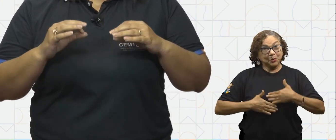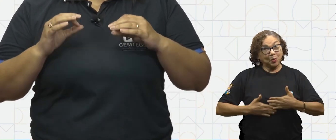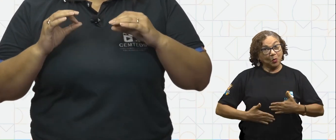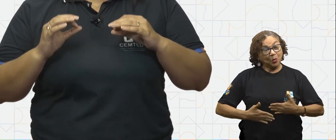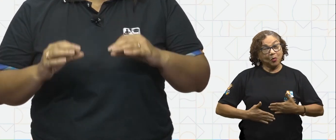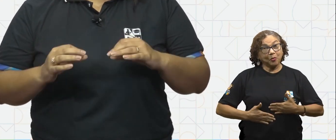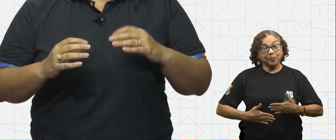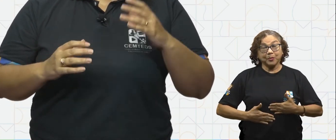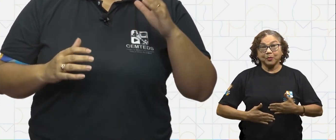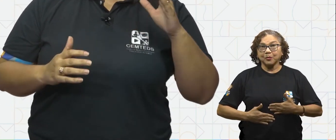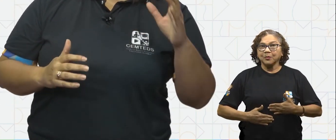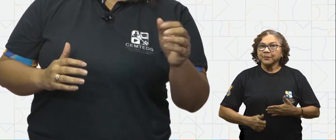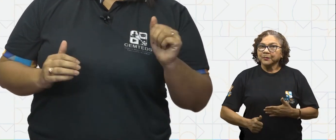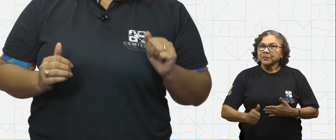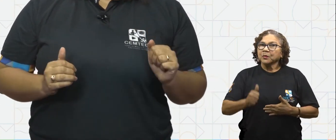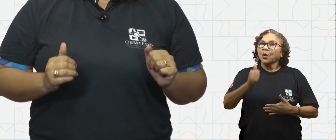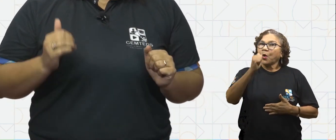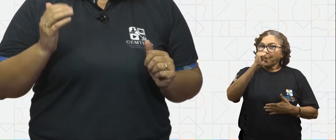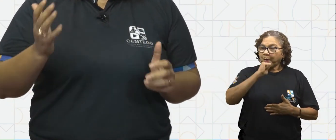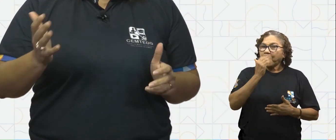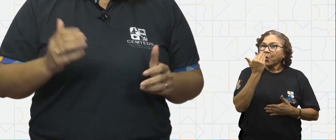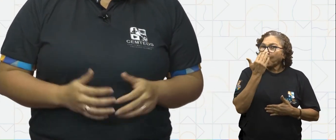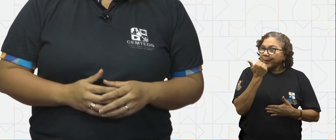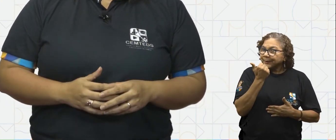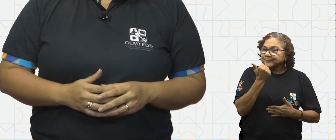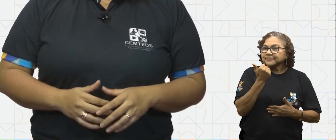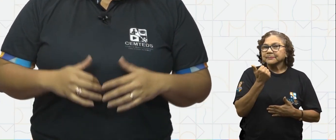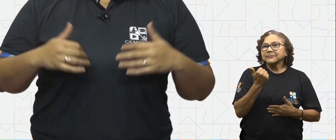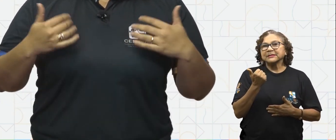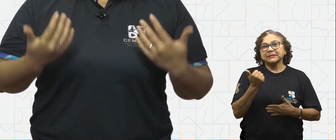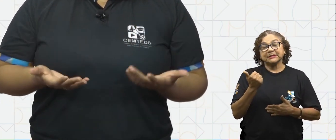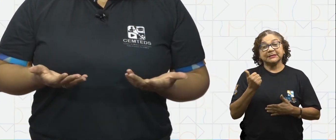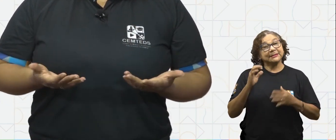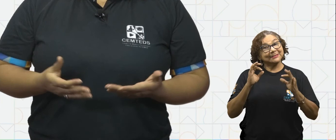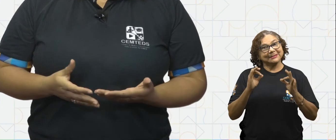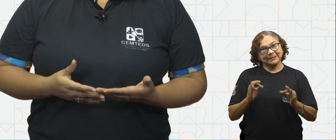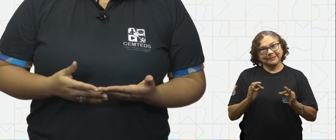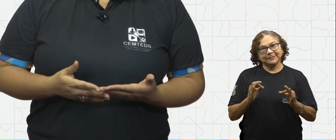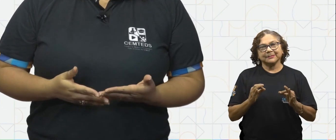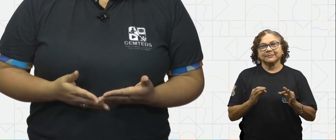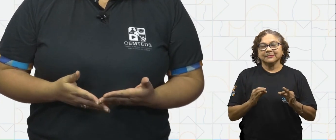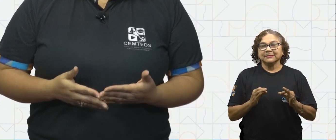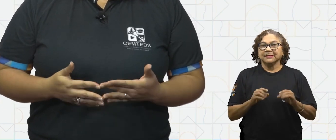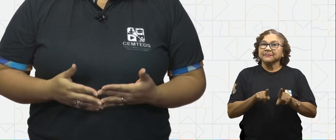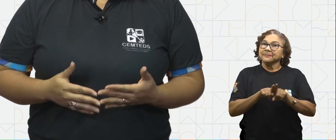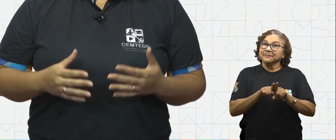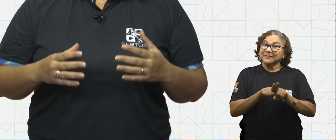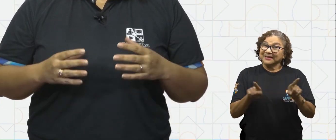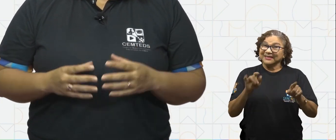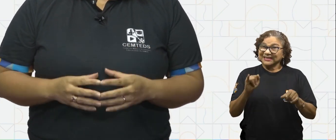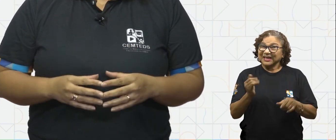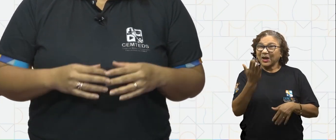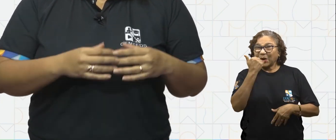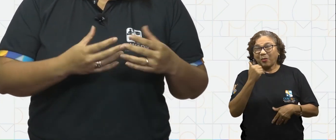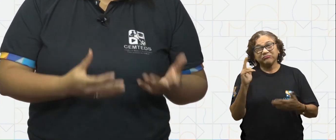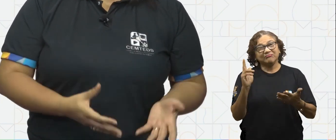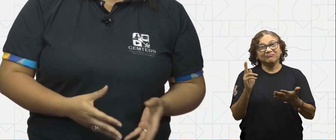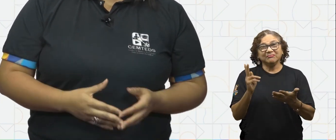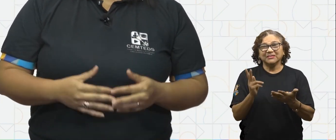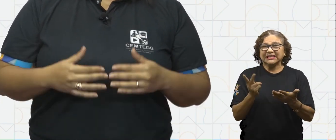quantidade adequada de alimentos e de água. Caso contrário, o corpo pode entrar em um estágio